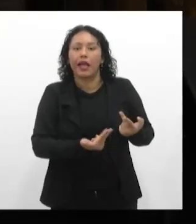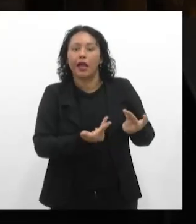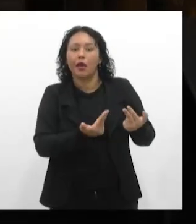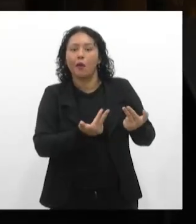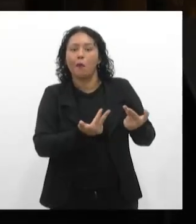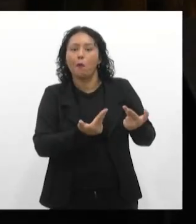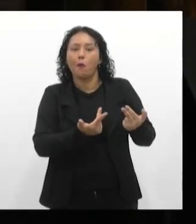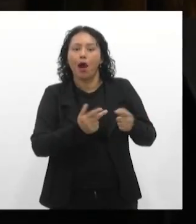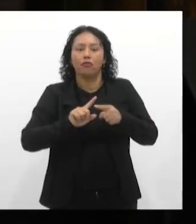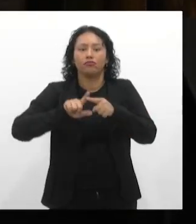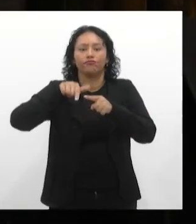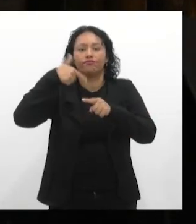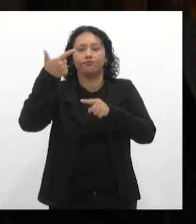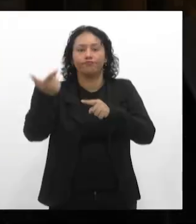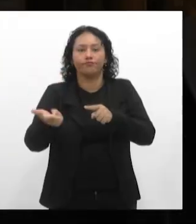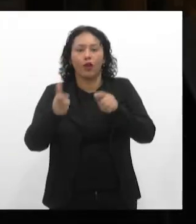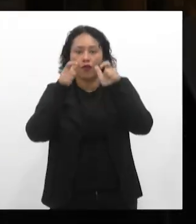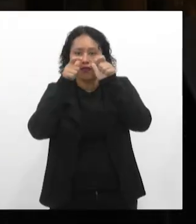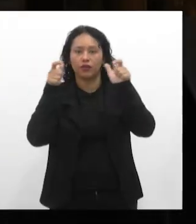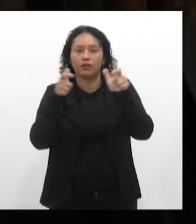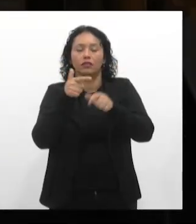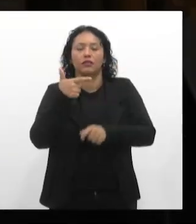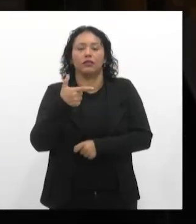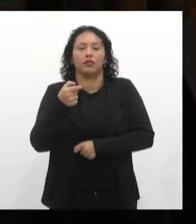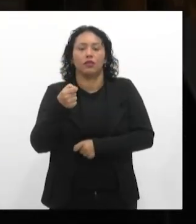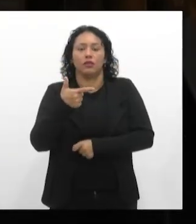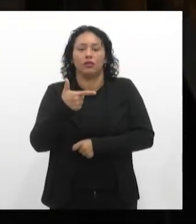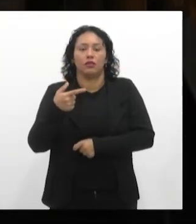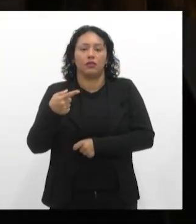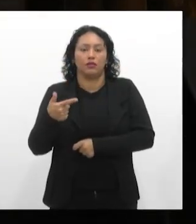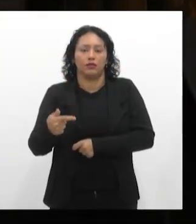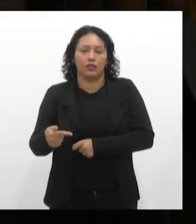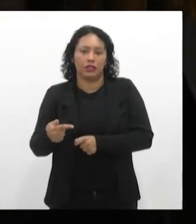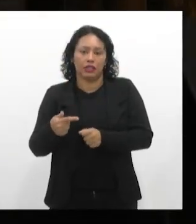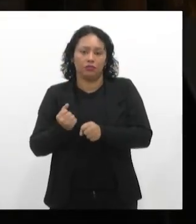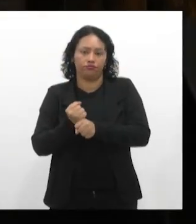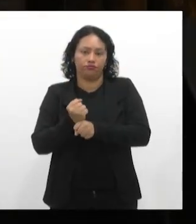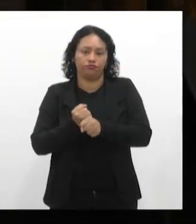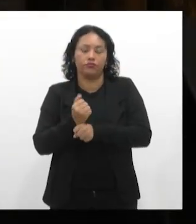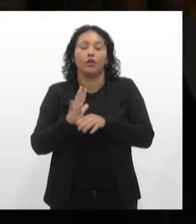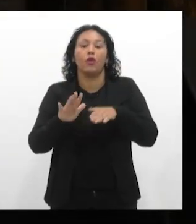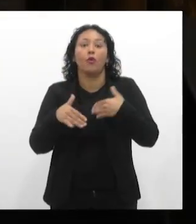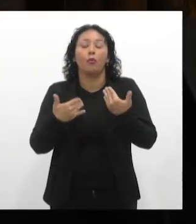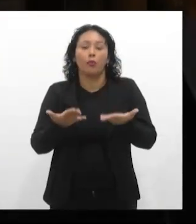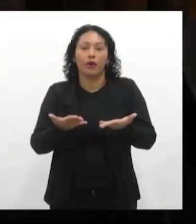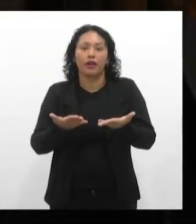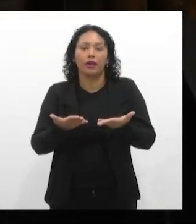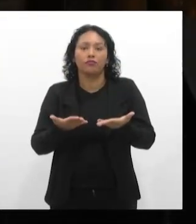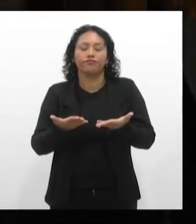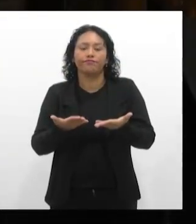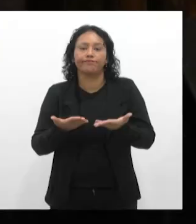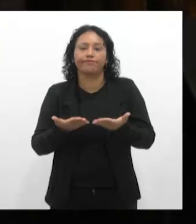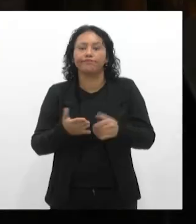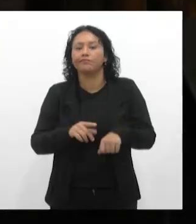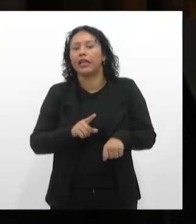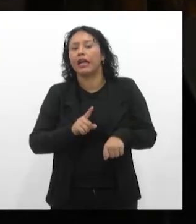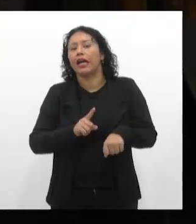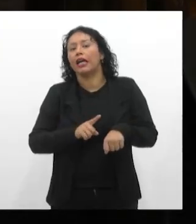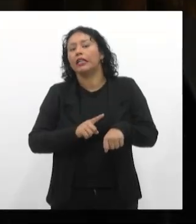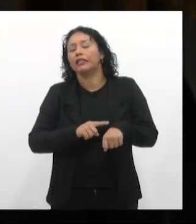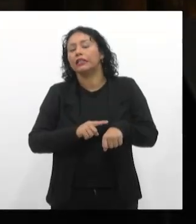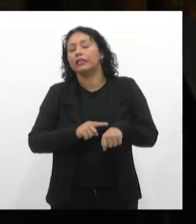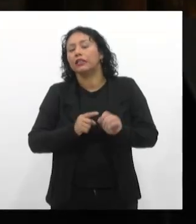2027. Mas eu estou querendo chamar a atenção, porque há muito tempo que eu não